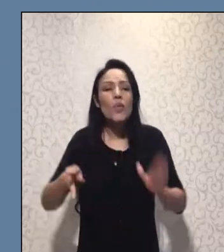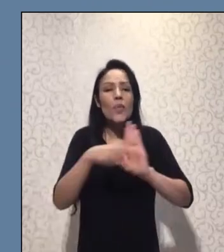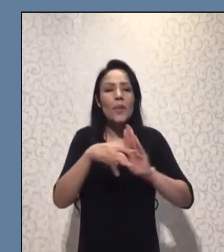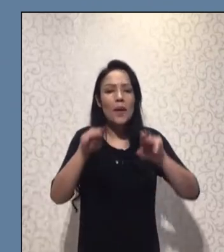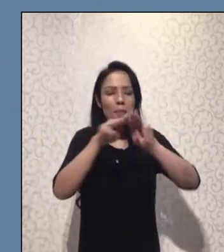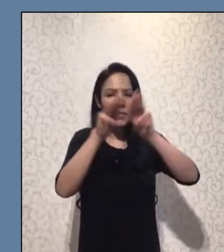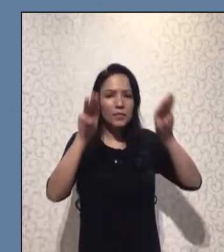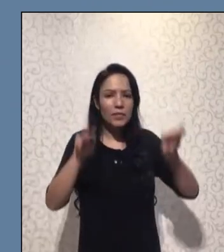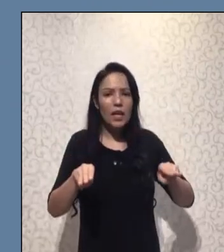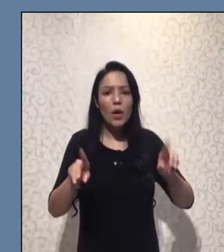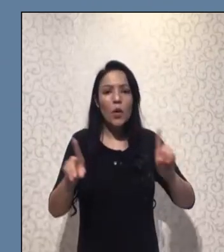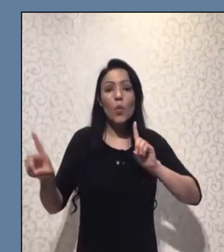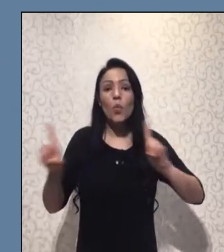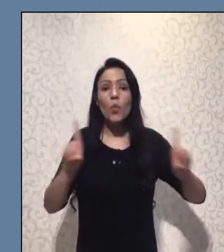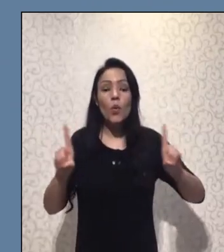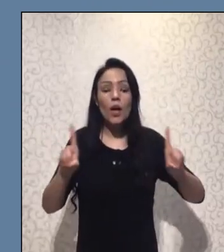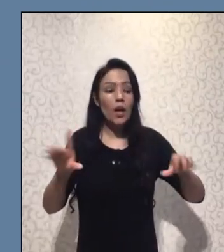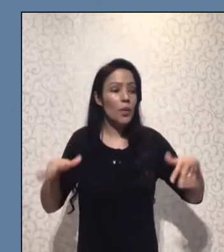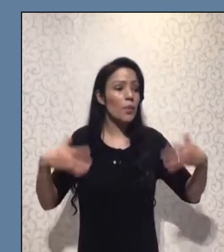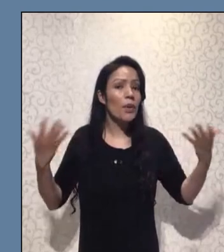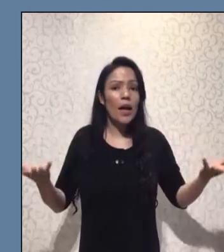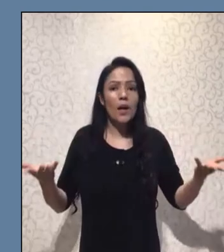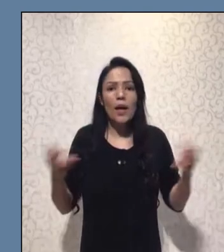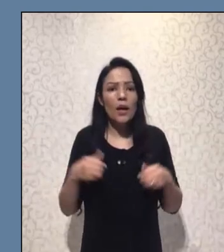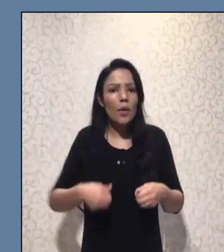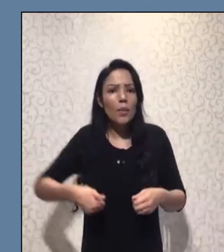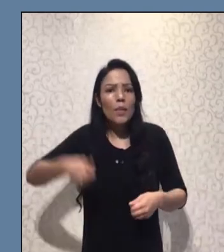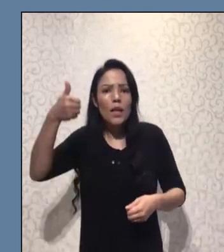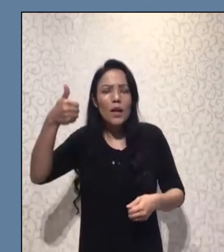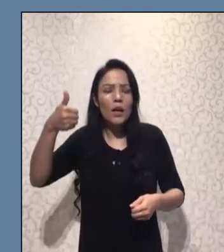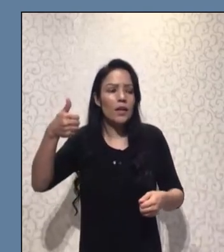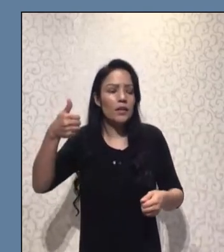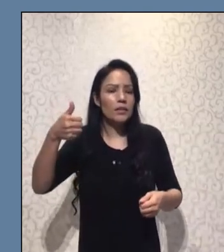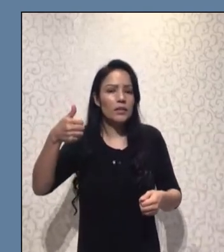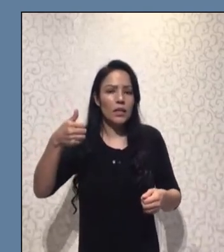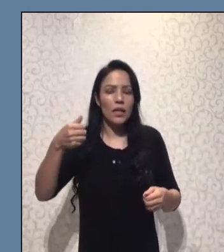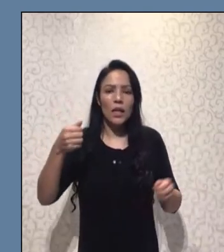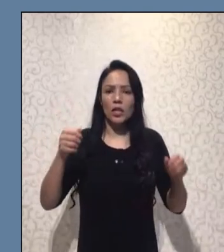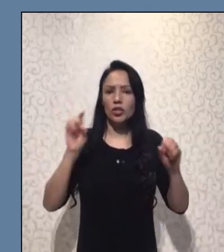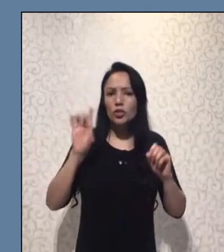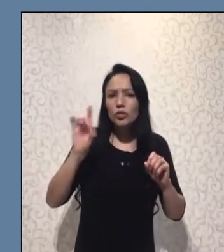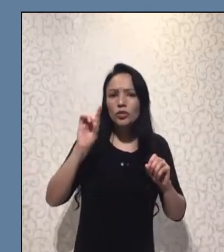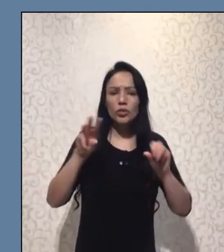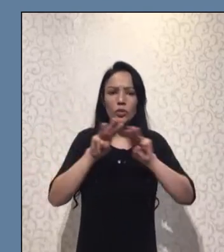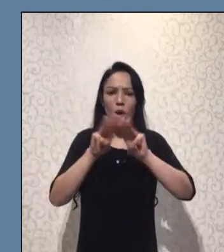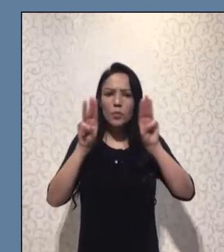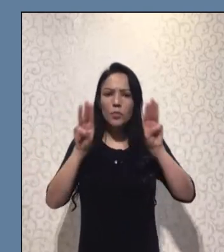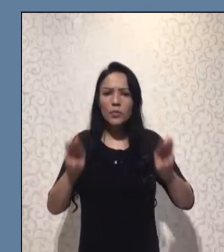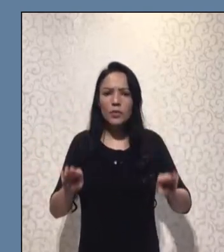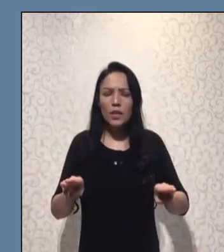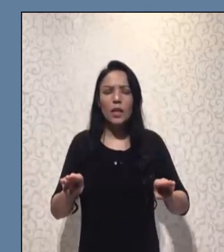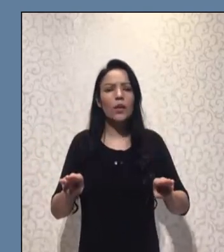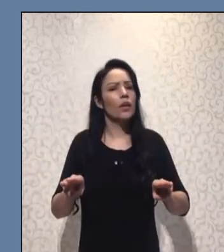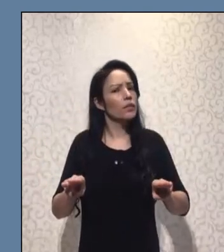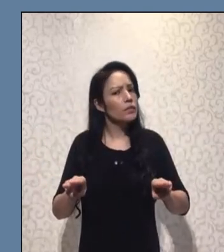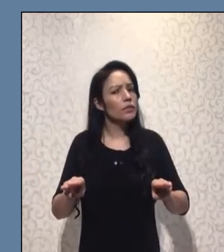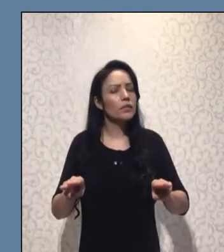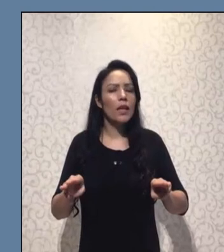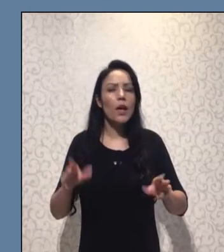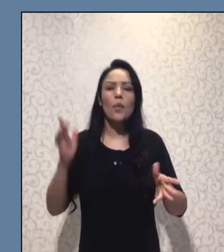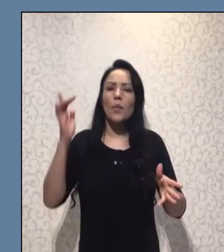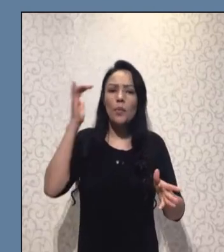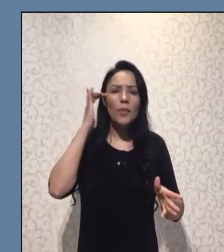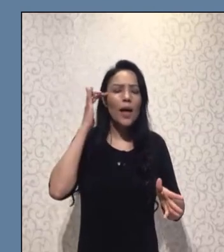você problematizar as questões e tal. Agora, só o museu? Quer dizer, eu acho que